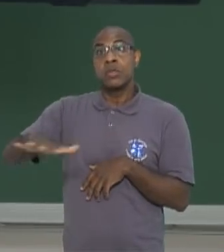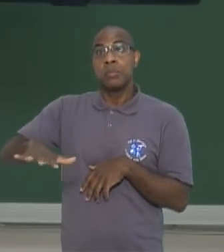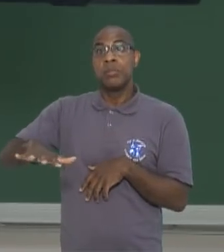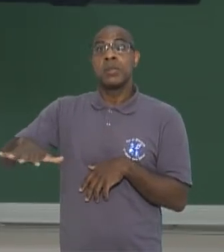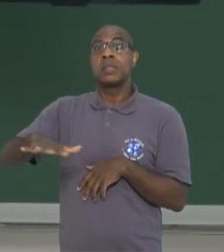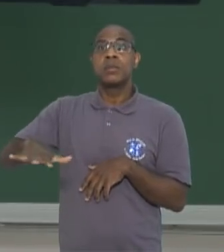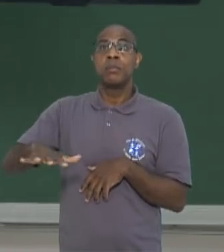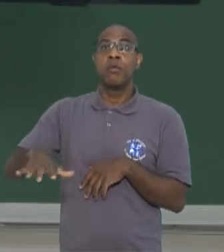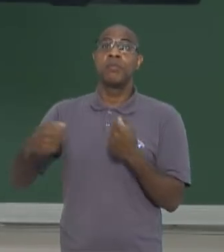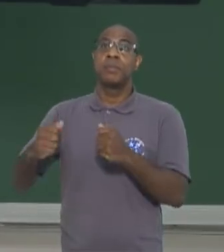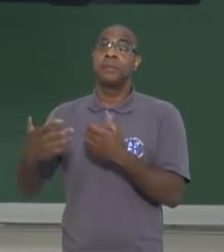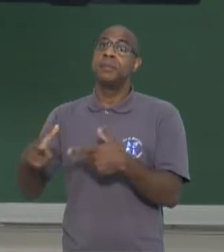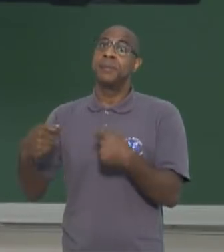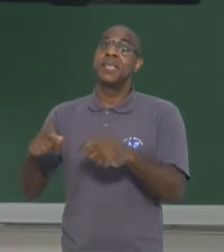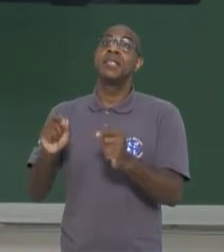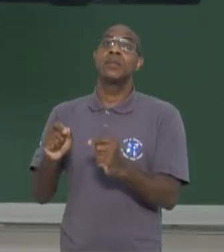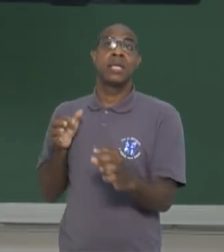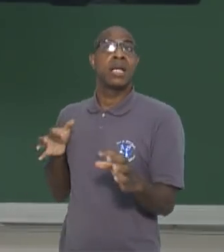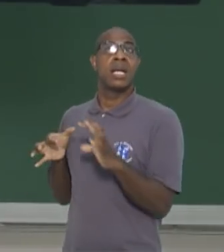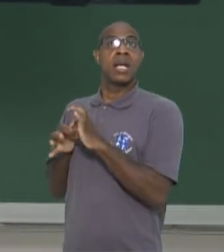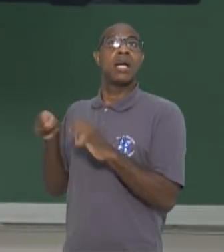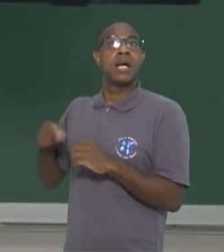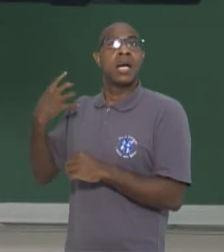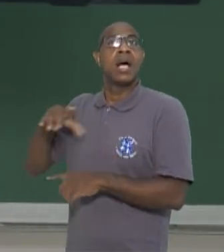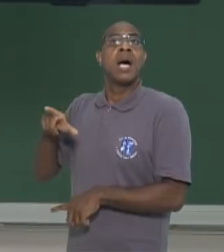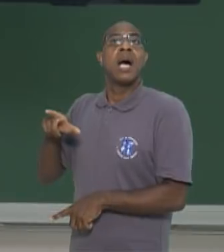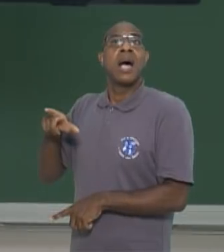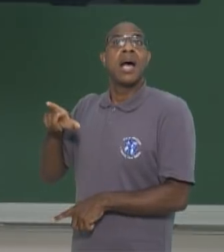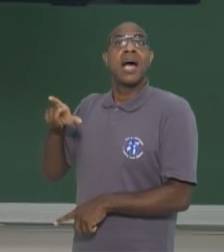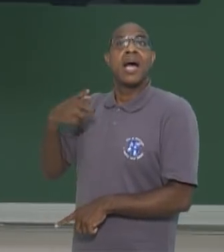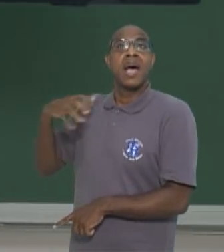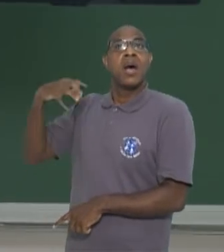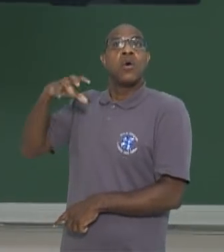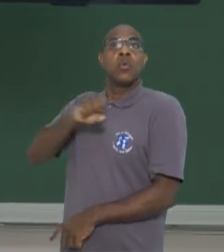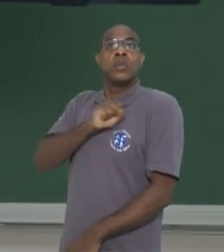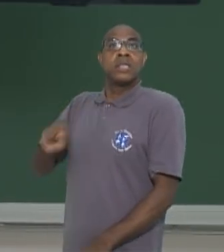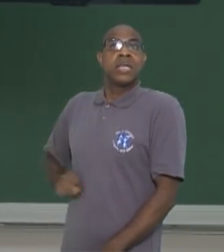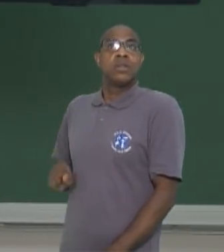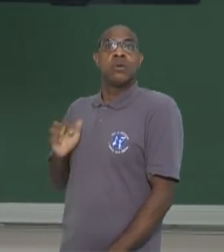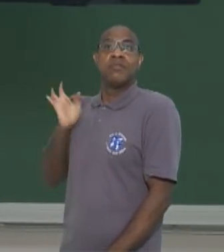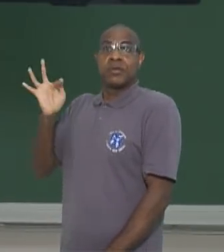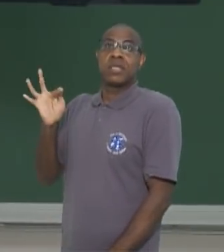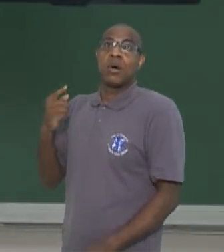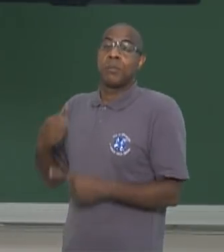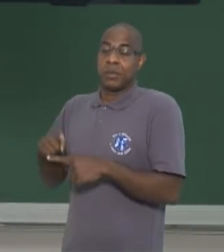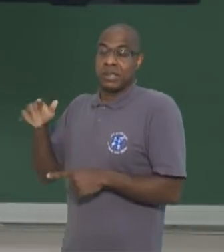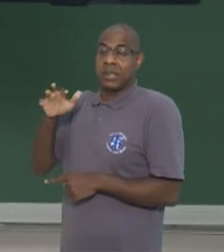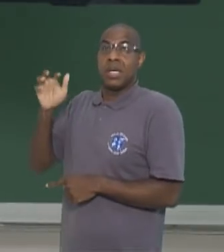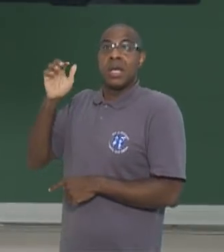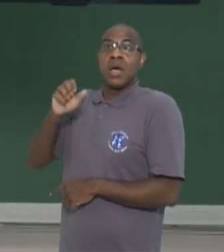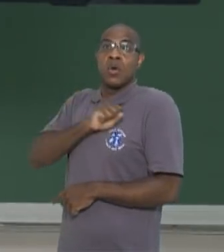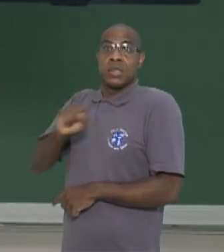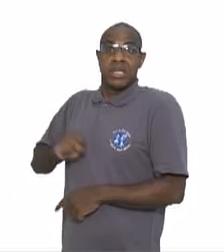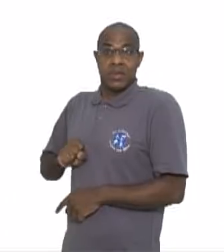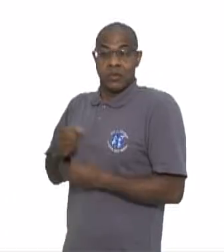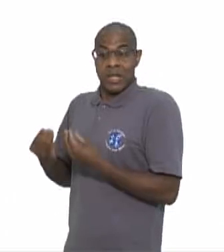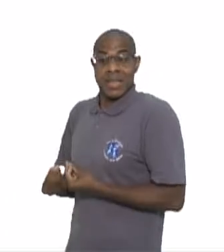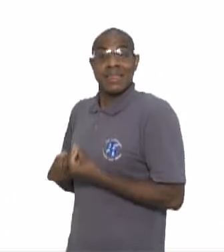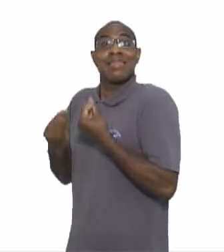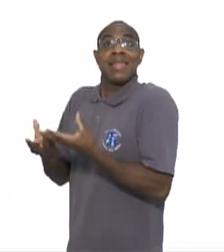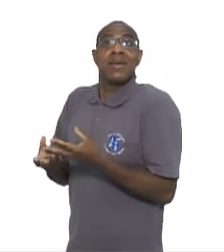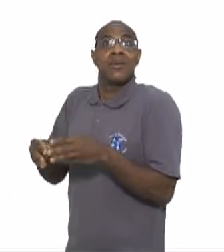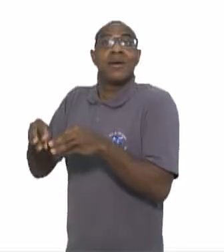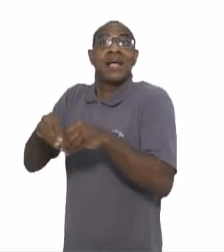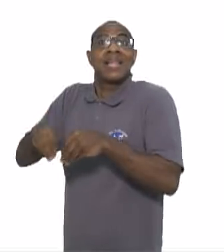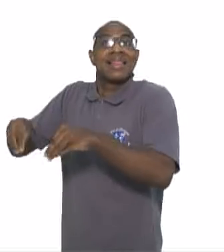eu estou colocando aqui para vocês. Mas a gente vai ver ao longo das aulas aí que a gente está estudando a Europa feudal. Os feudos eram o lugar escolhido